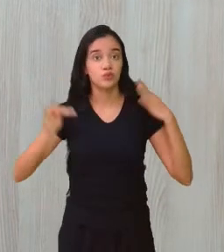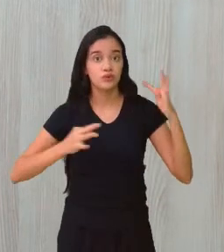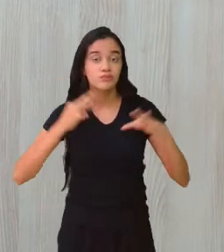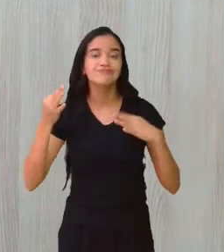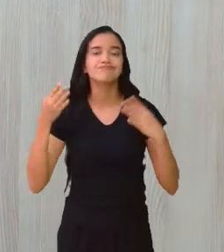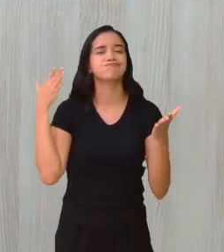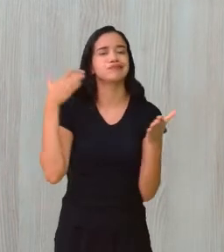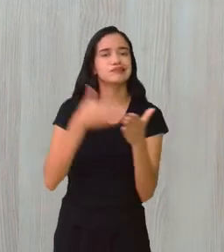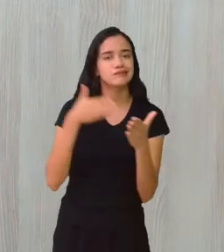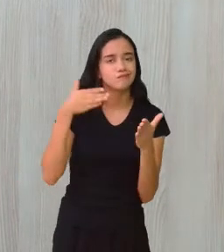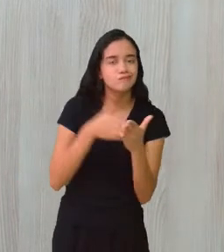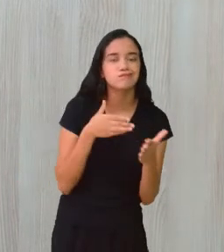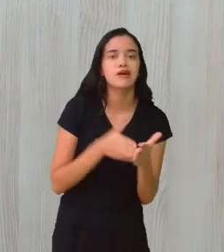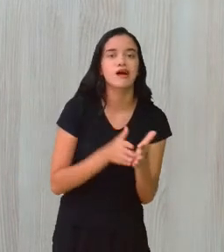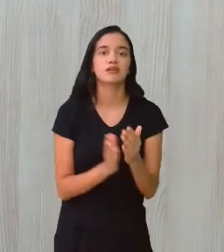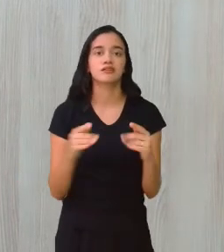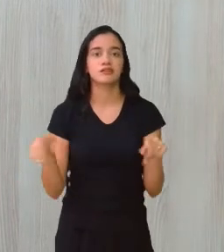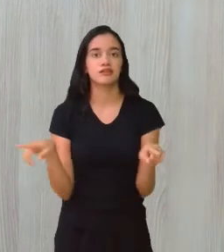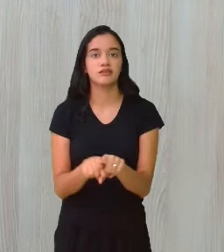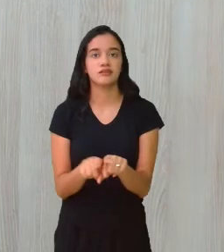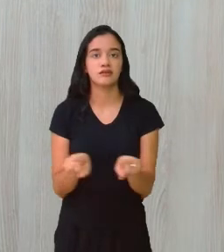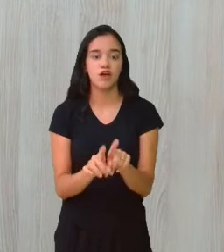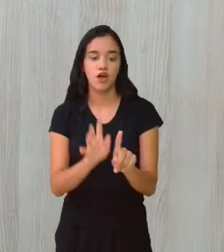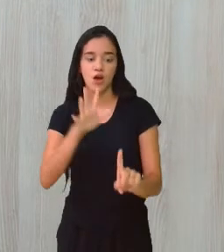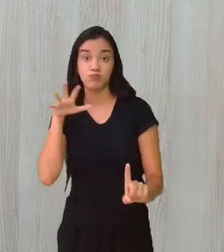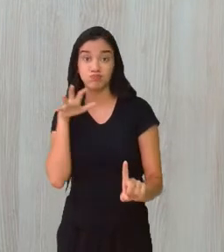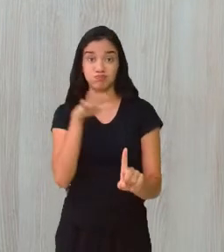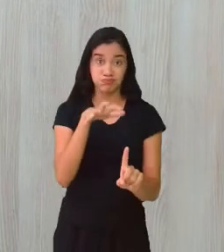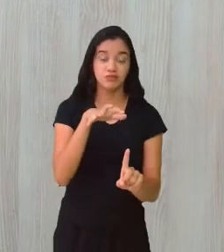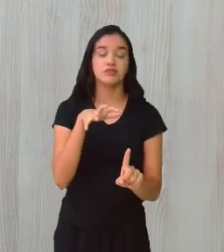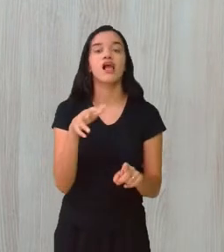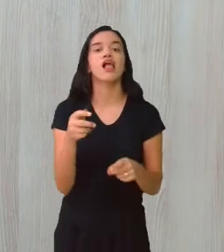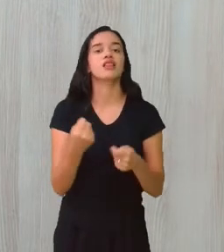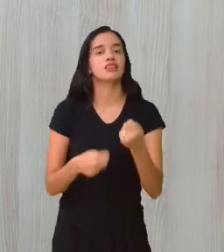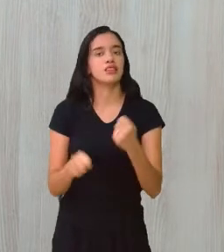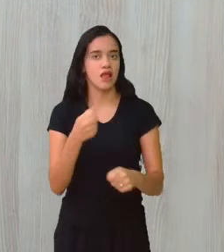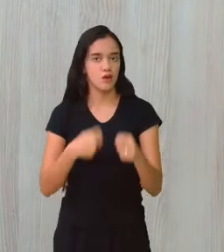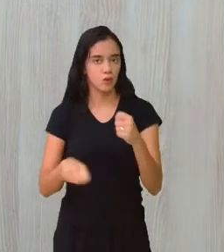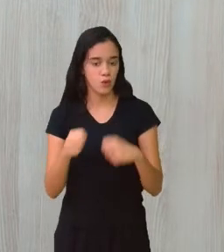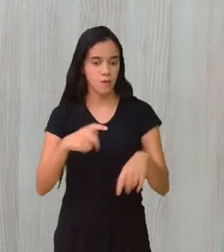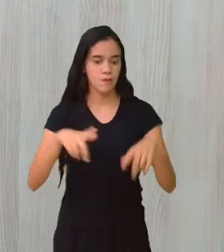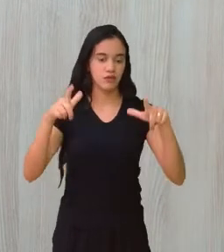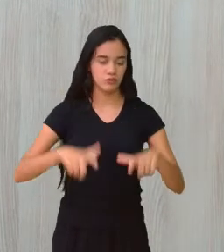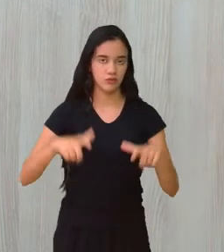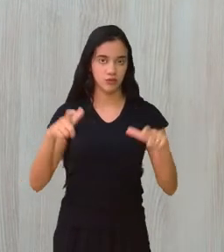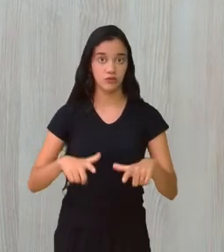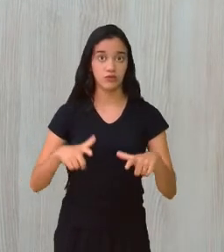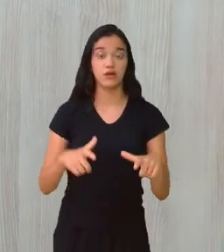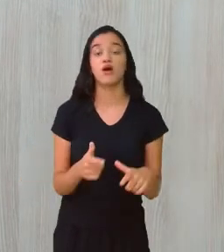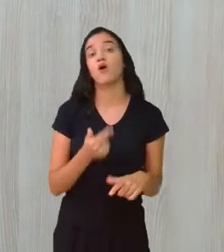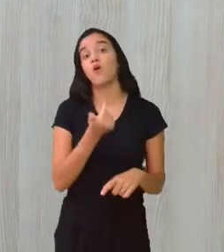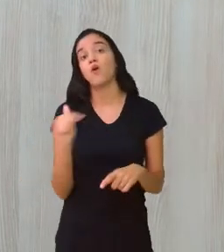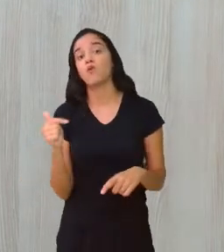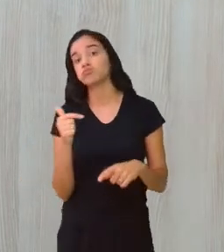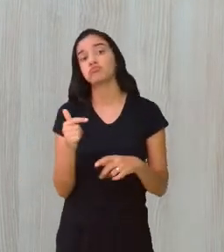impacta também, e aí, consequentemente, impacta na economia do local. Outra questão aqui que faz refletir